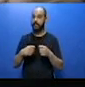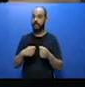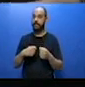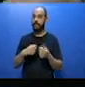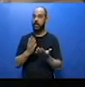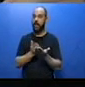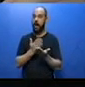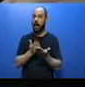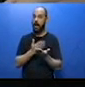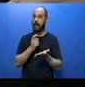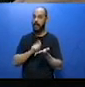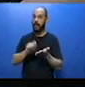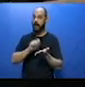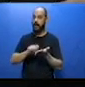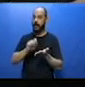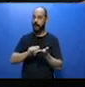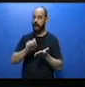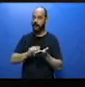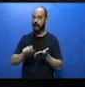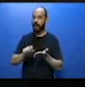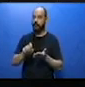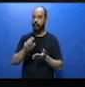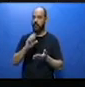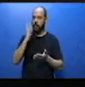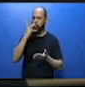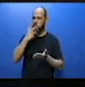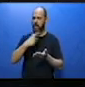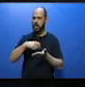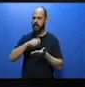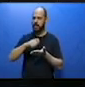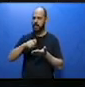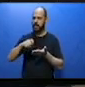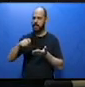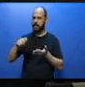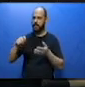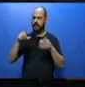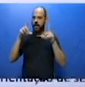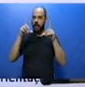Não tem espaço. Capricha na letra e capricha na foto.